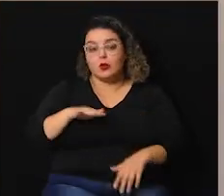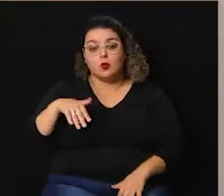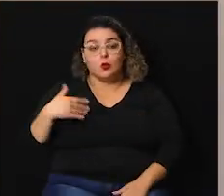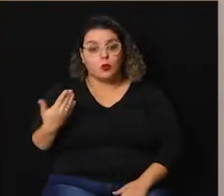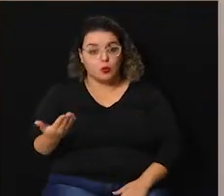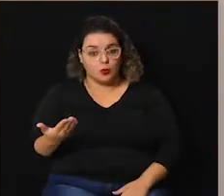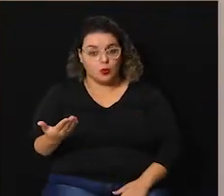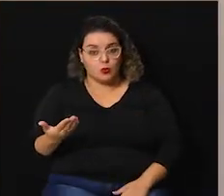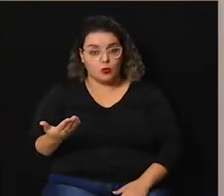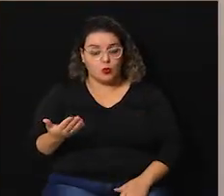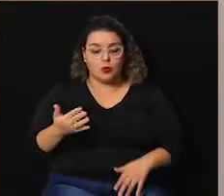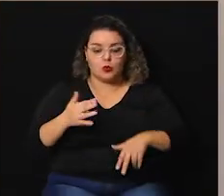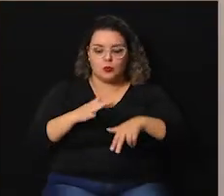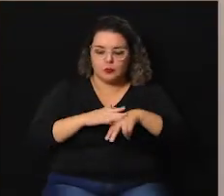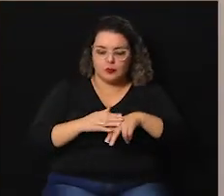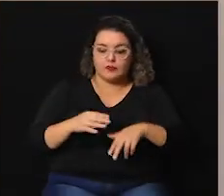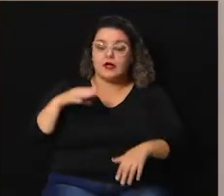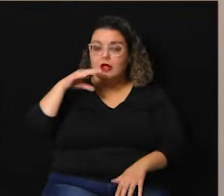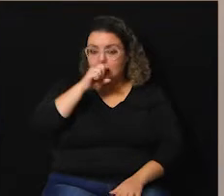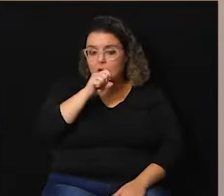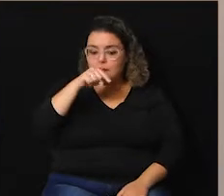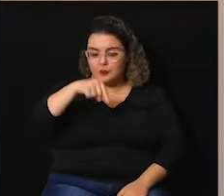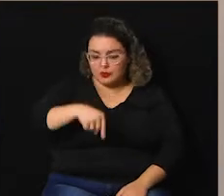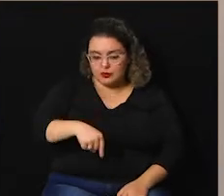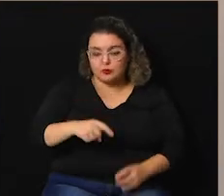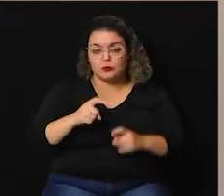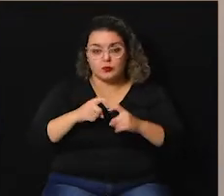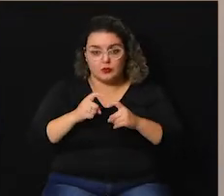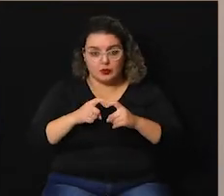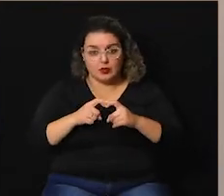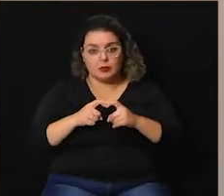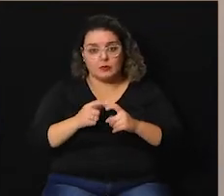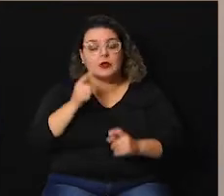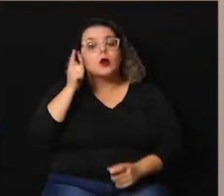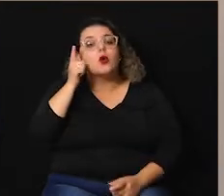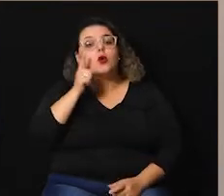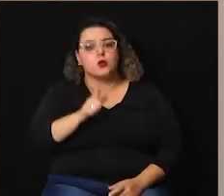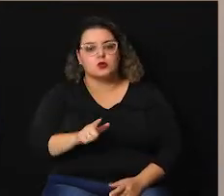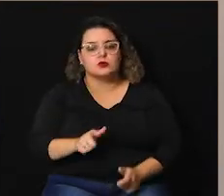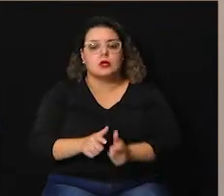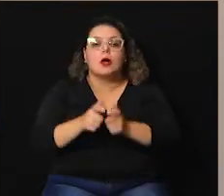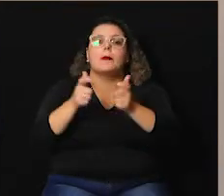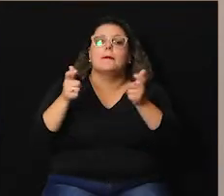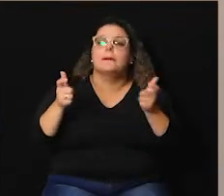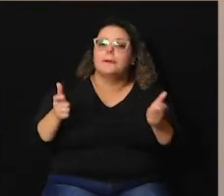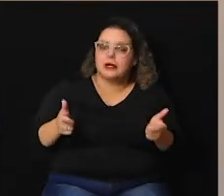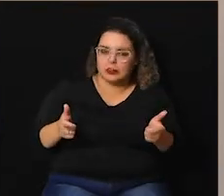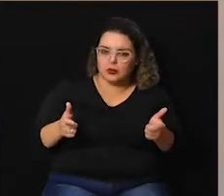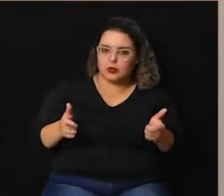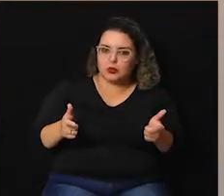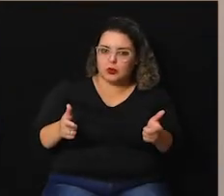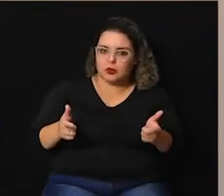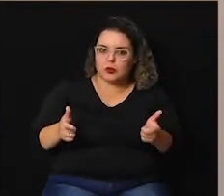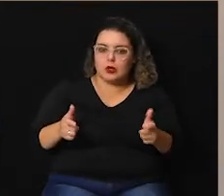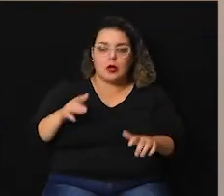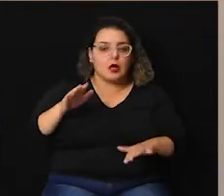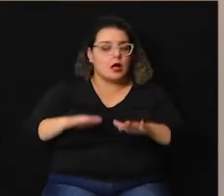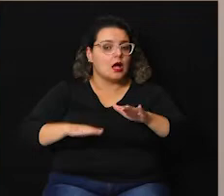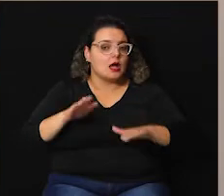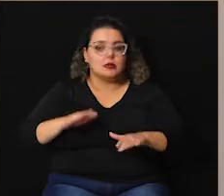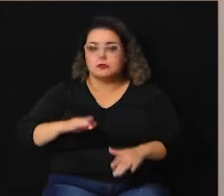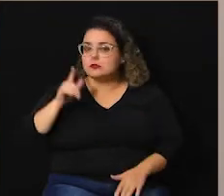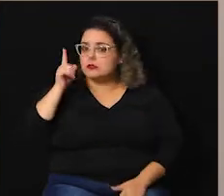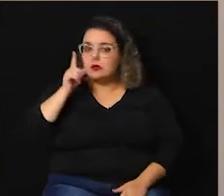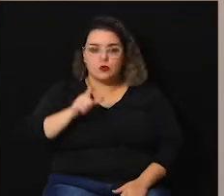paciente volta, vem logo para o médico, a chance de recuperação é maior. Como eu disse, nem sempre dá